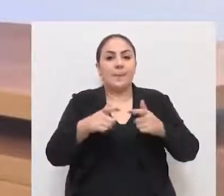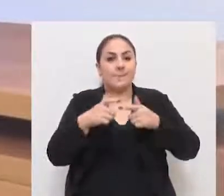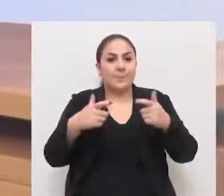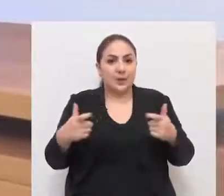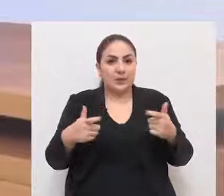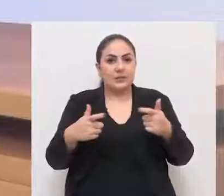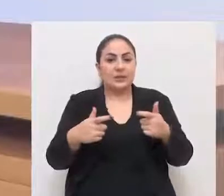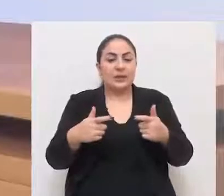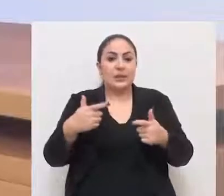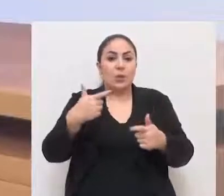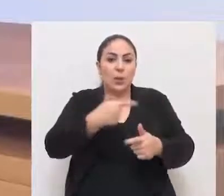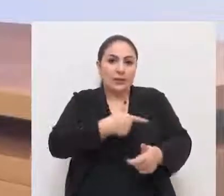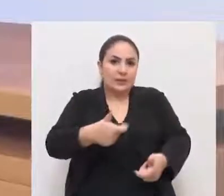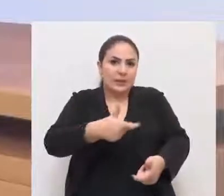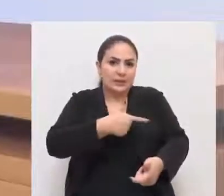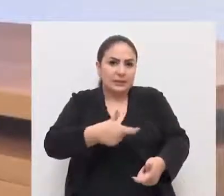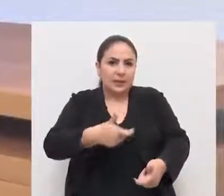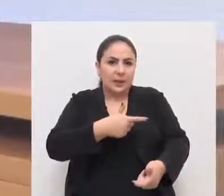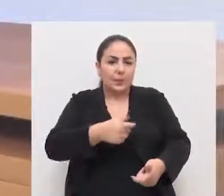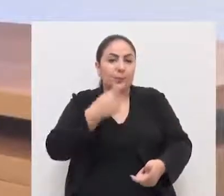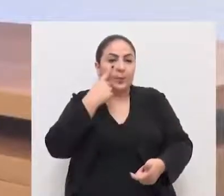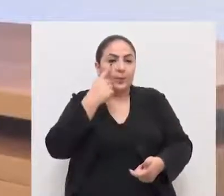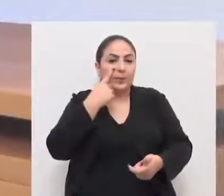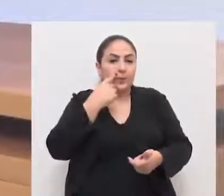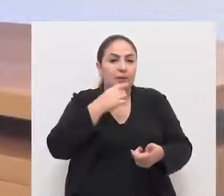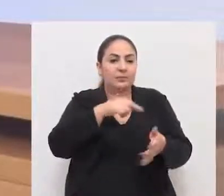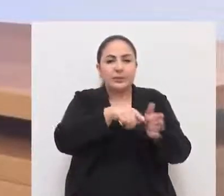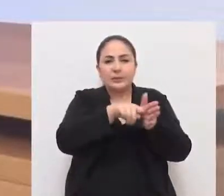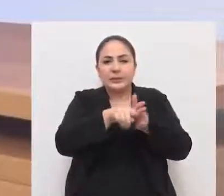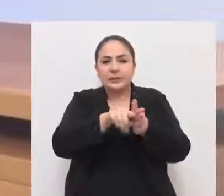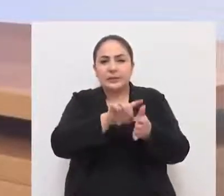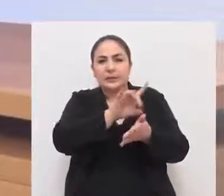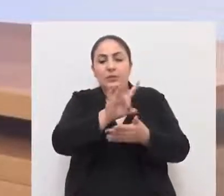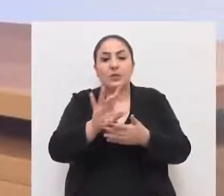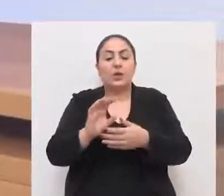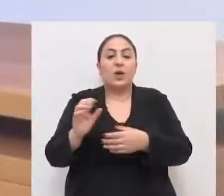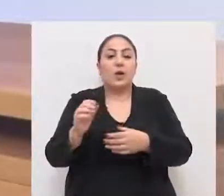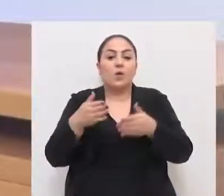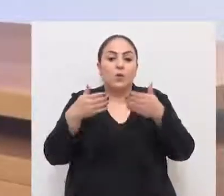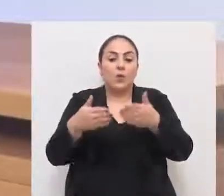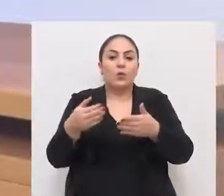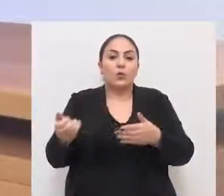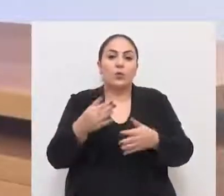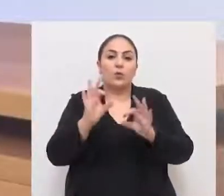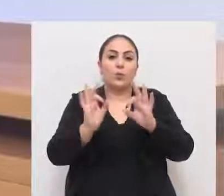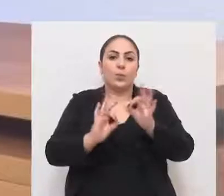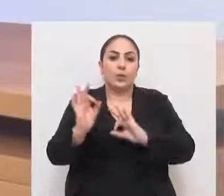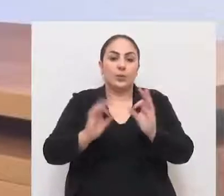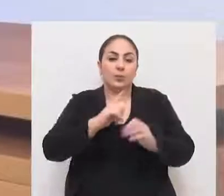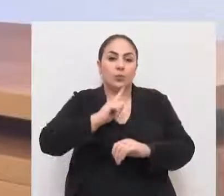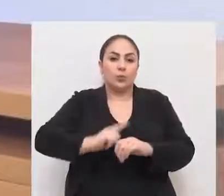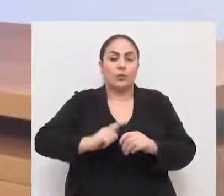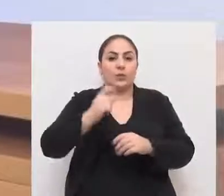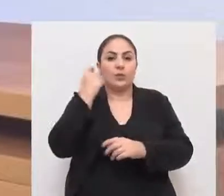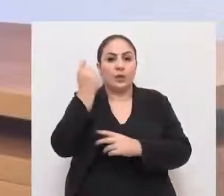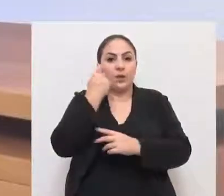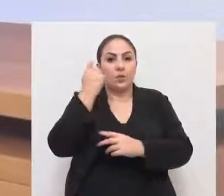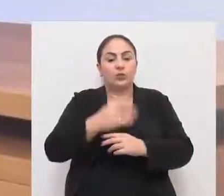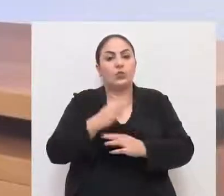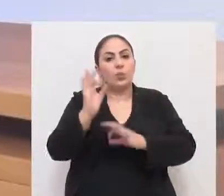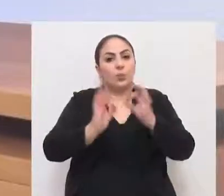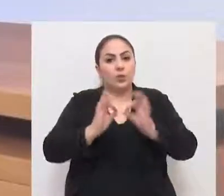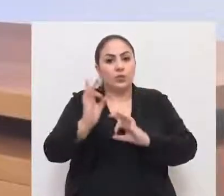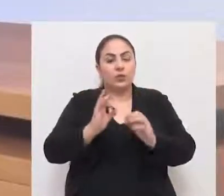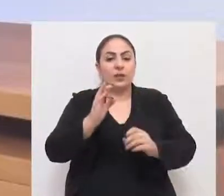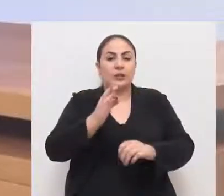coronavírus, a ampliação da testagem com o rastreamento de casos é o foco do novo programa do governo gaúcho.